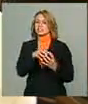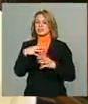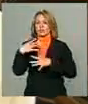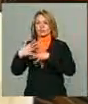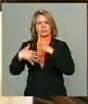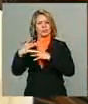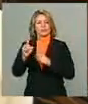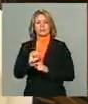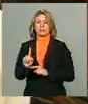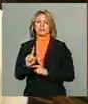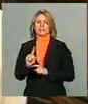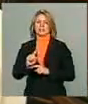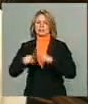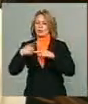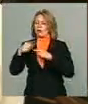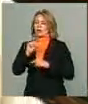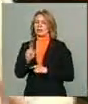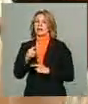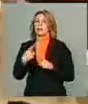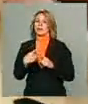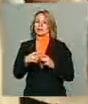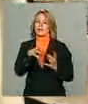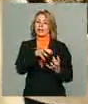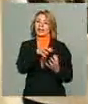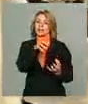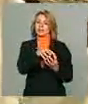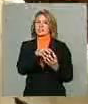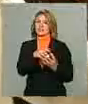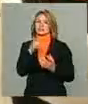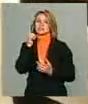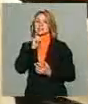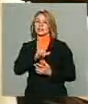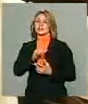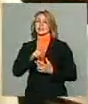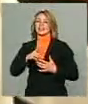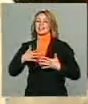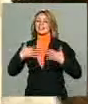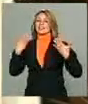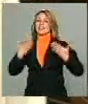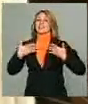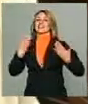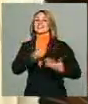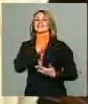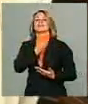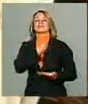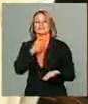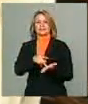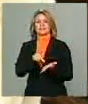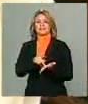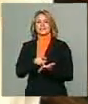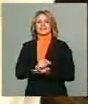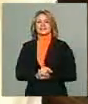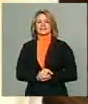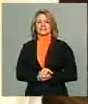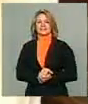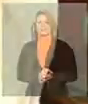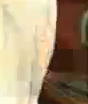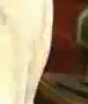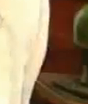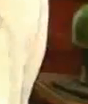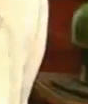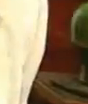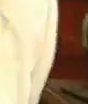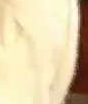embrulha a velice a gente goza ela aê bravo